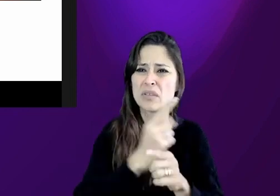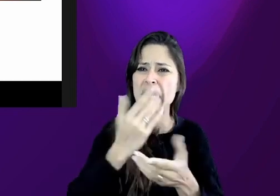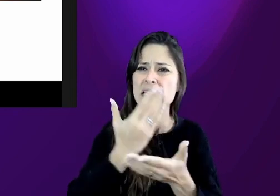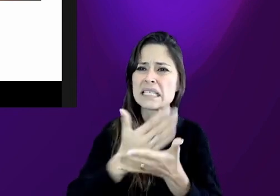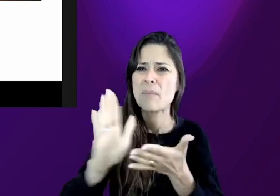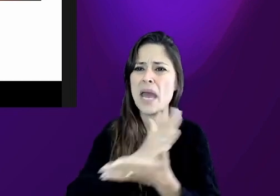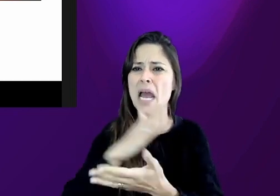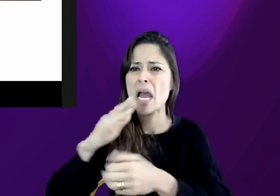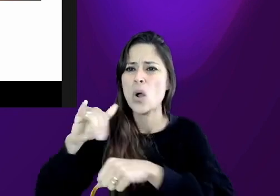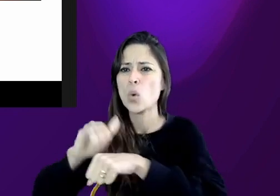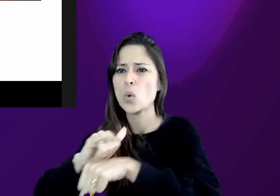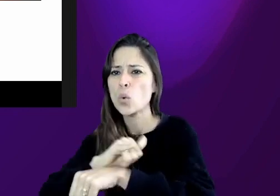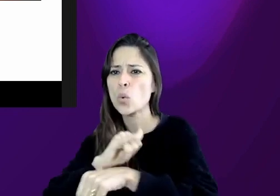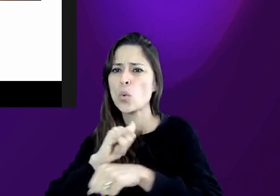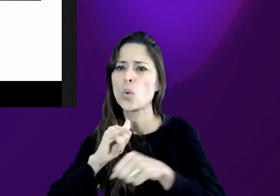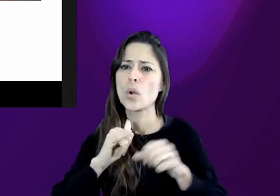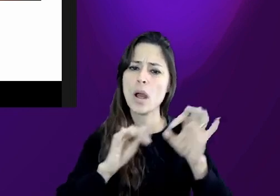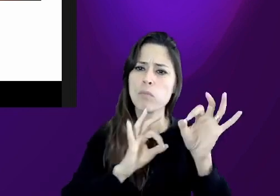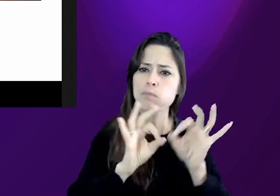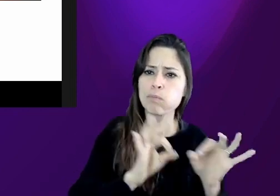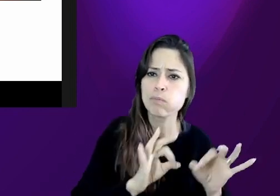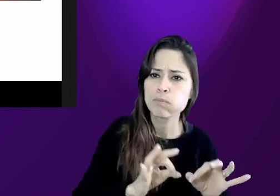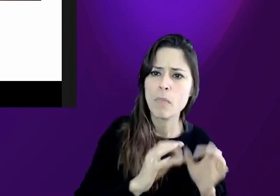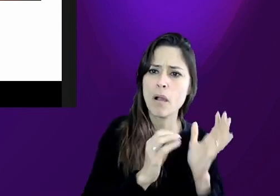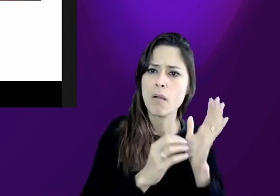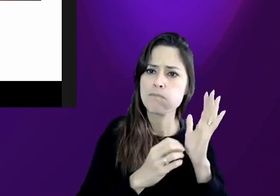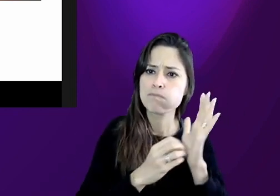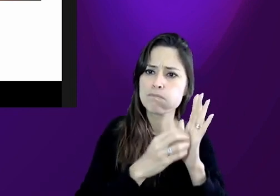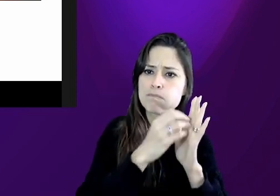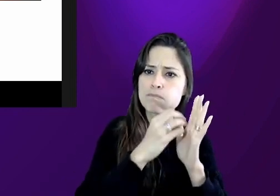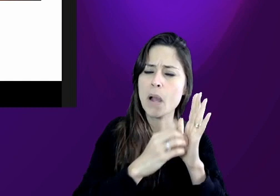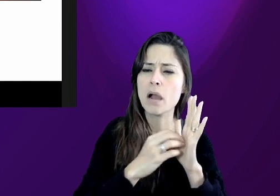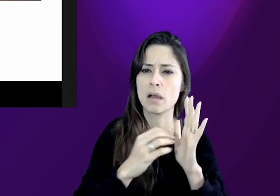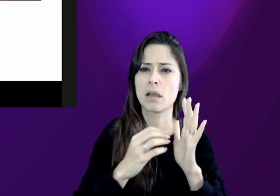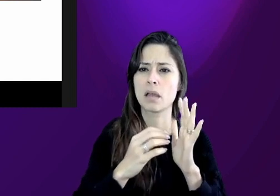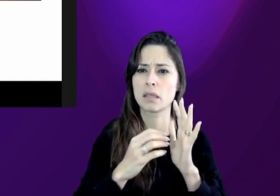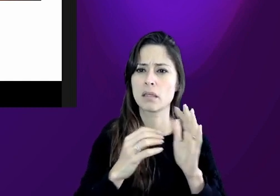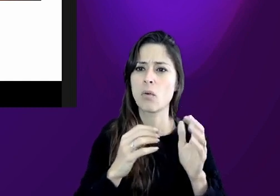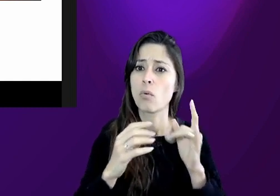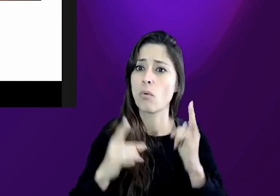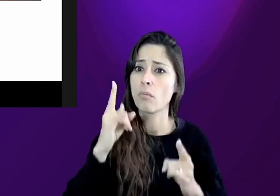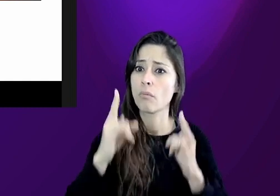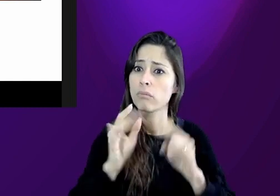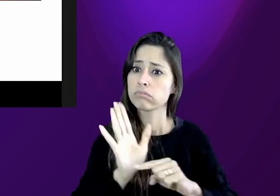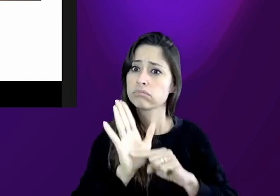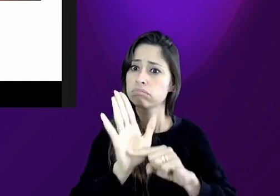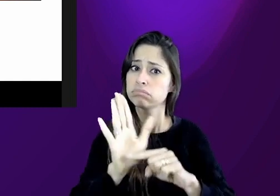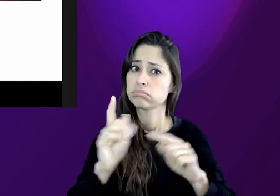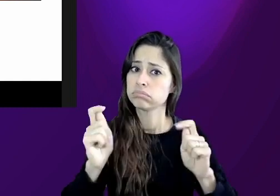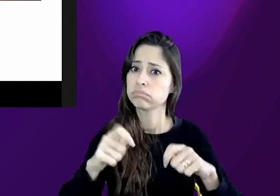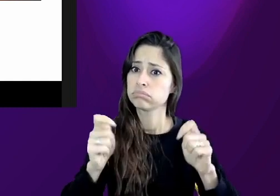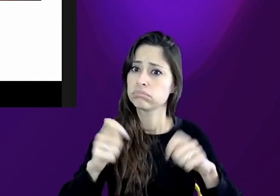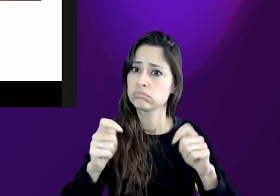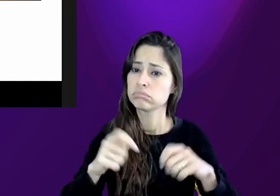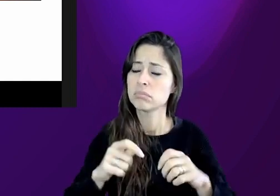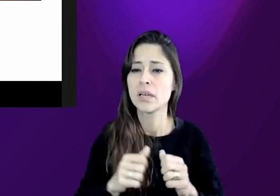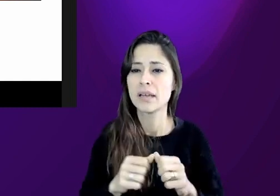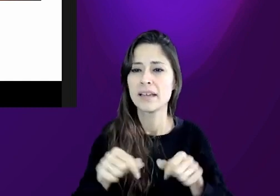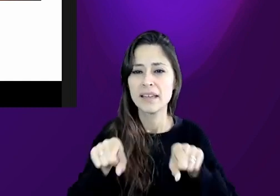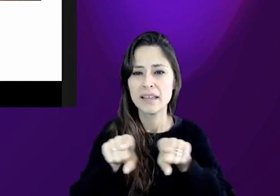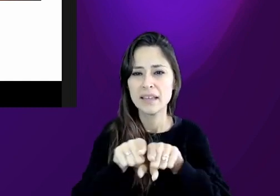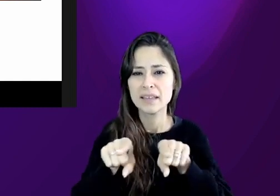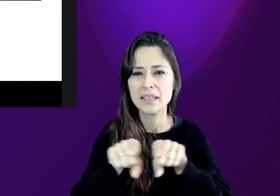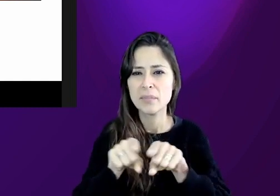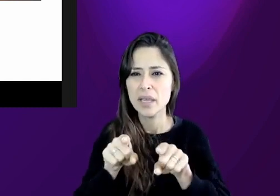nós podemos utilizar o robô também com uma facilidade maior em relação à laparoscopia e adicionar fluorescência laser, permitindo